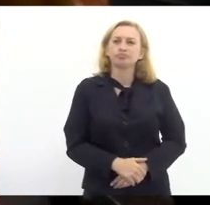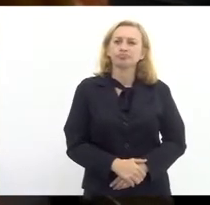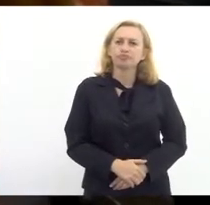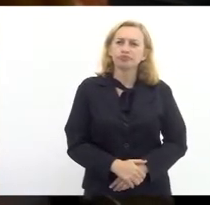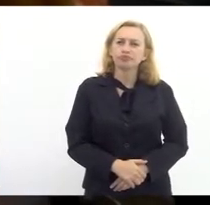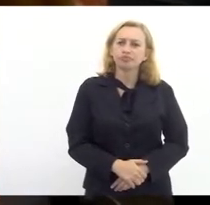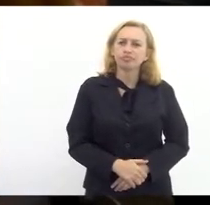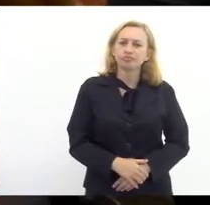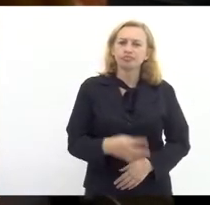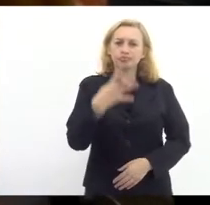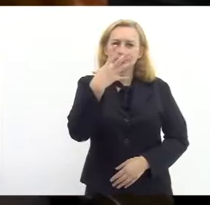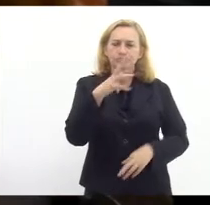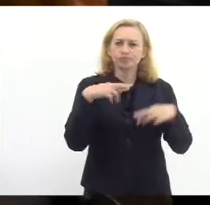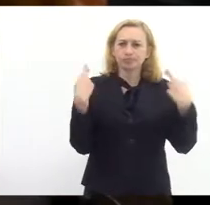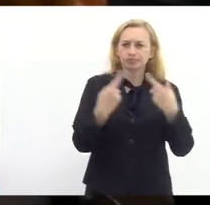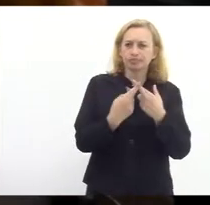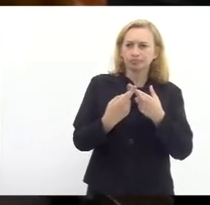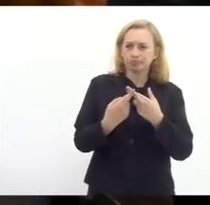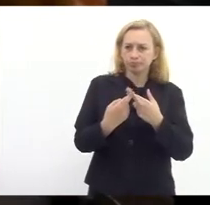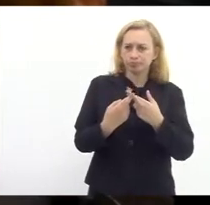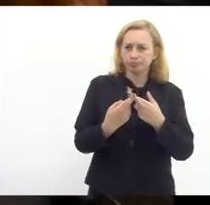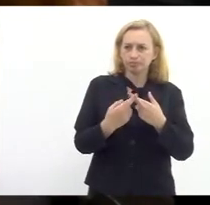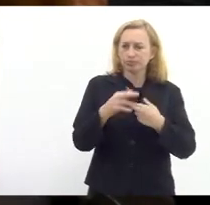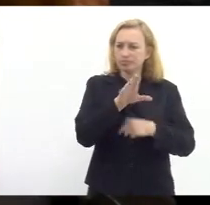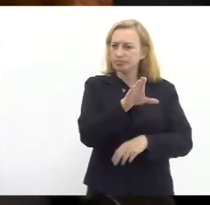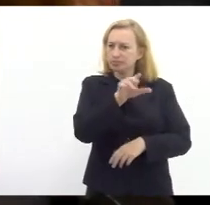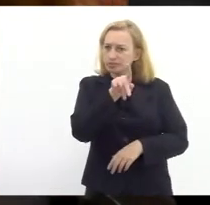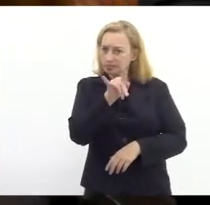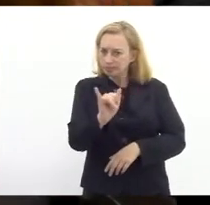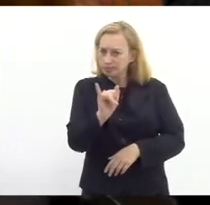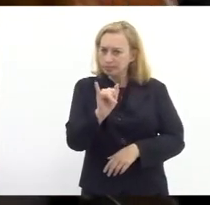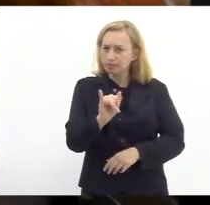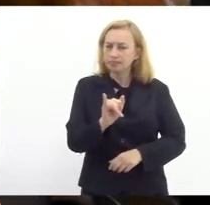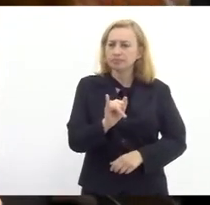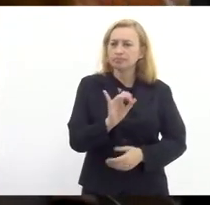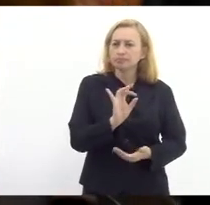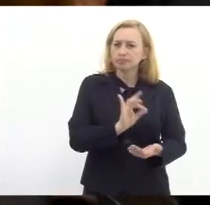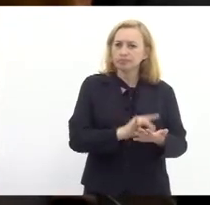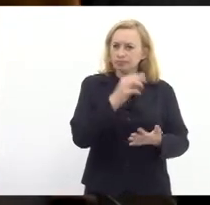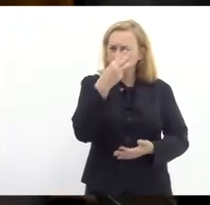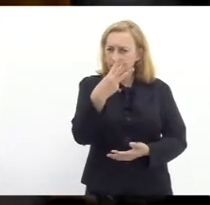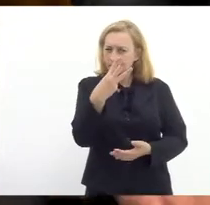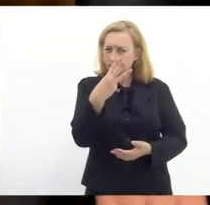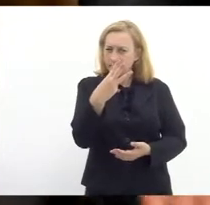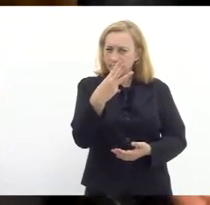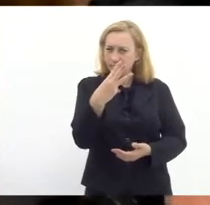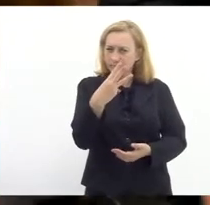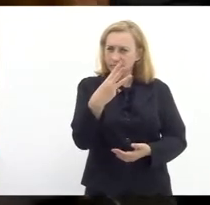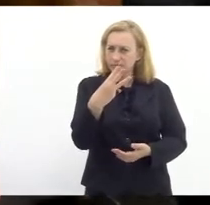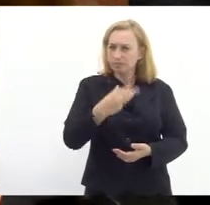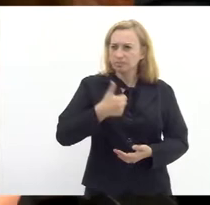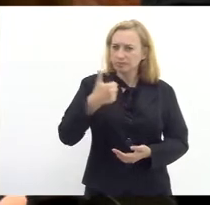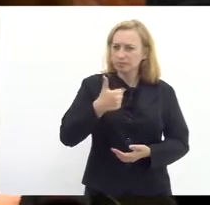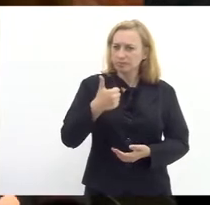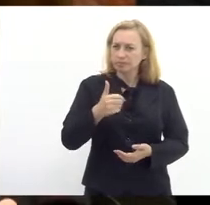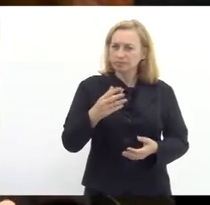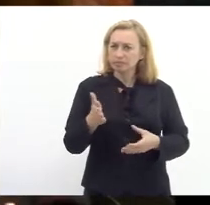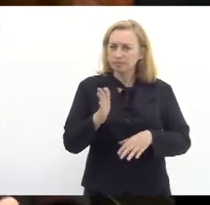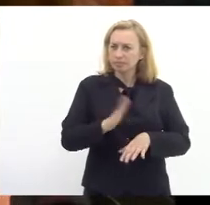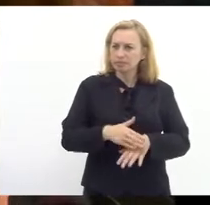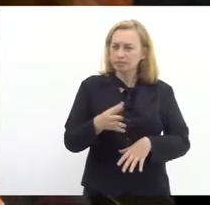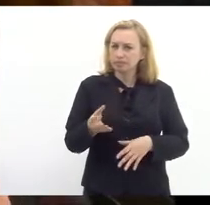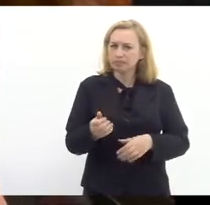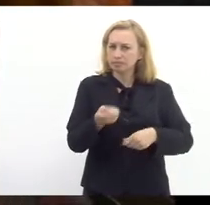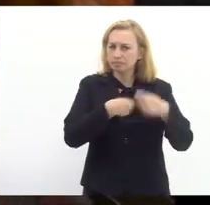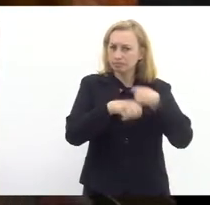as quatro reuniões anteriores aqui da CPI, na verdade, as três anteriores, acho que a primeira foi mais uma questão interna e